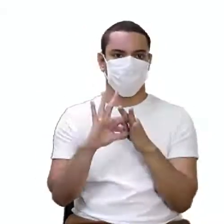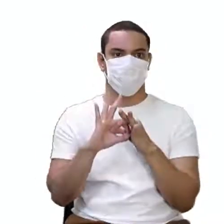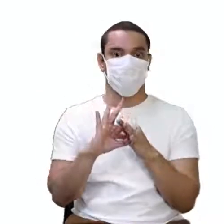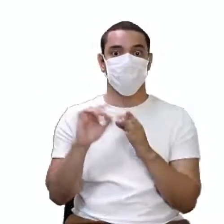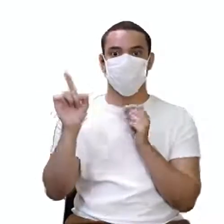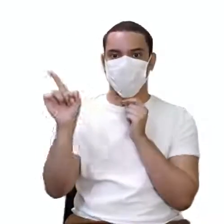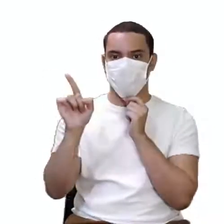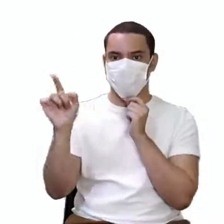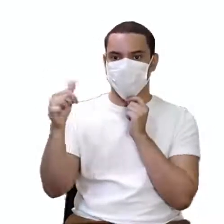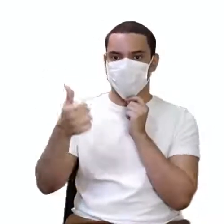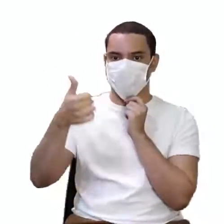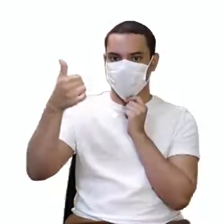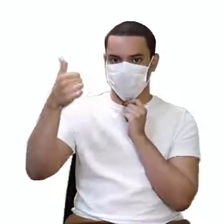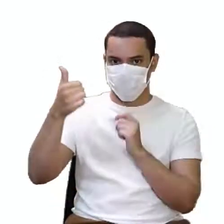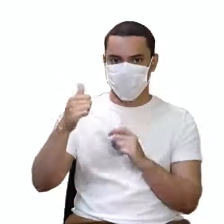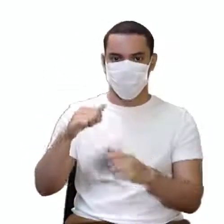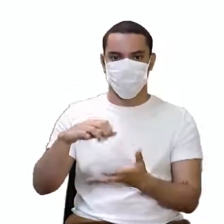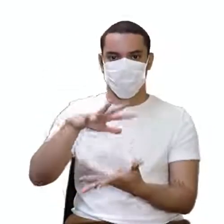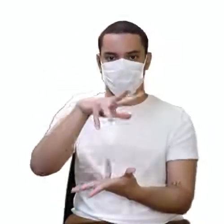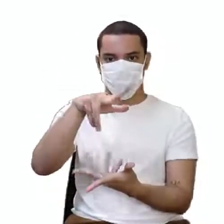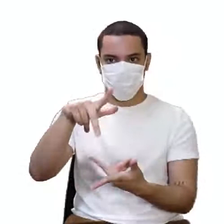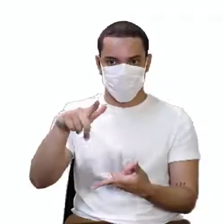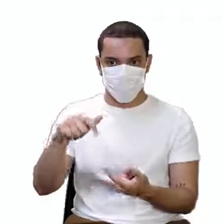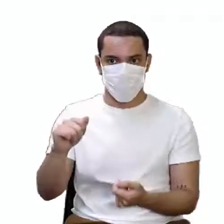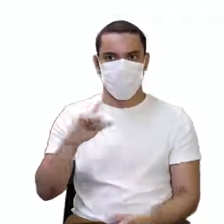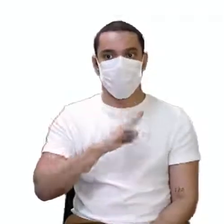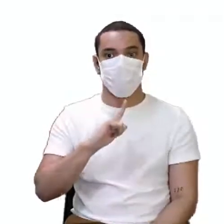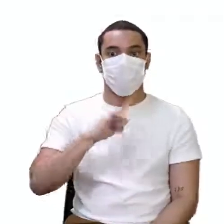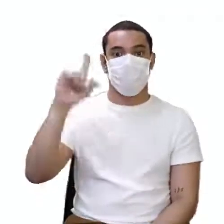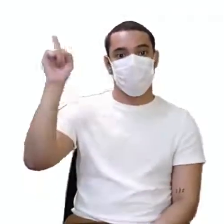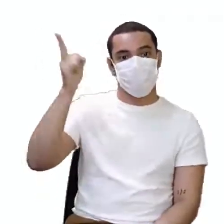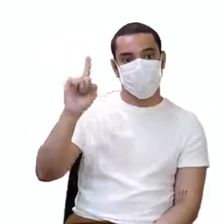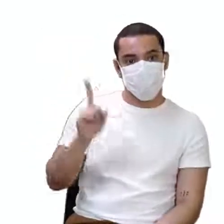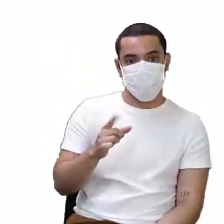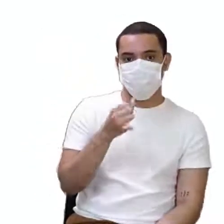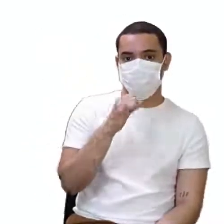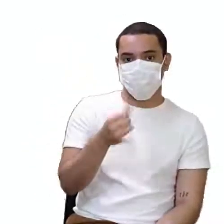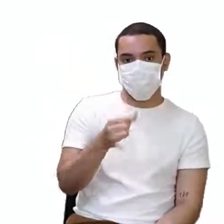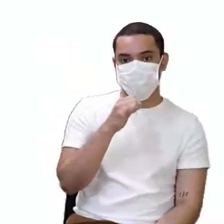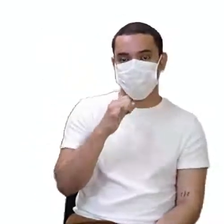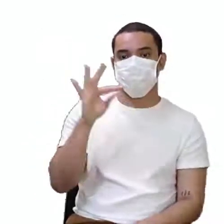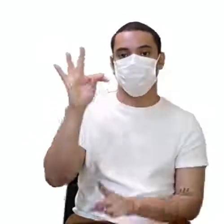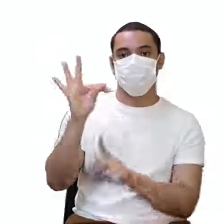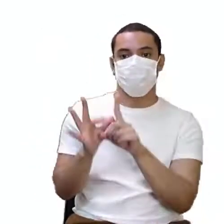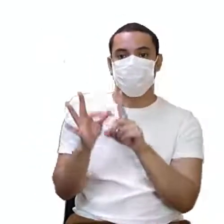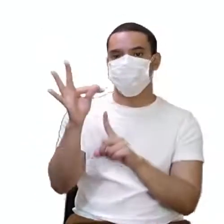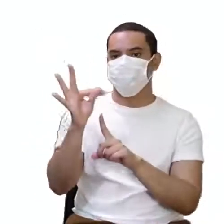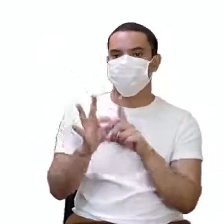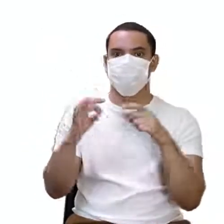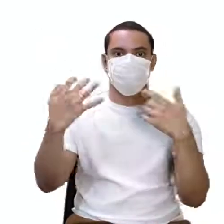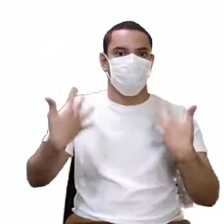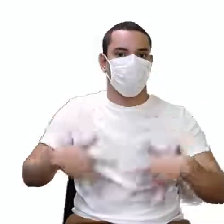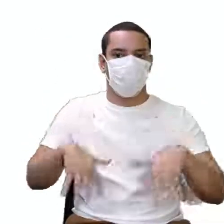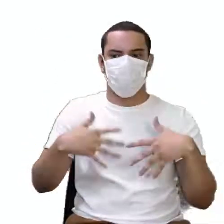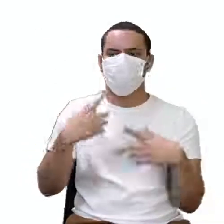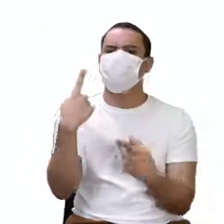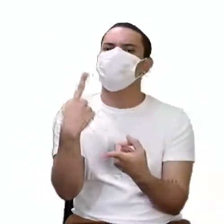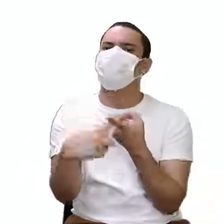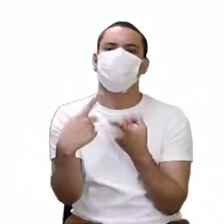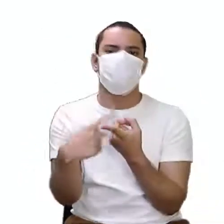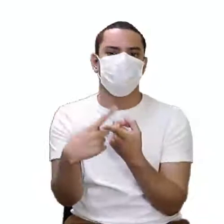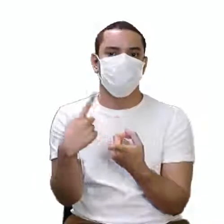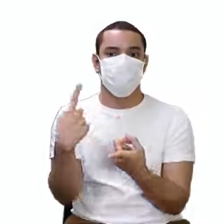considerando a Terra primitiva, com descargas elétricas, temperaturas elevadíssimas. Por quê,